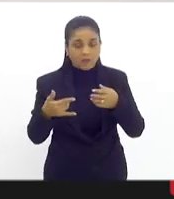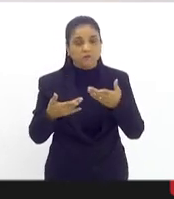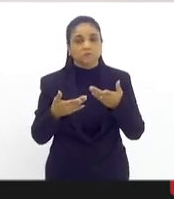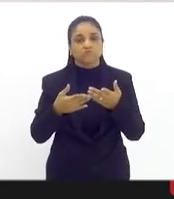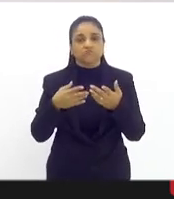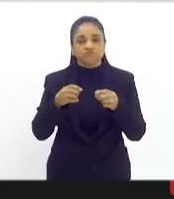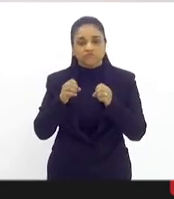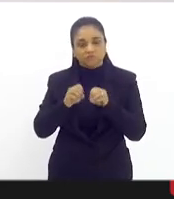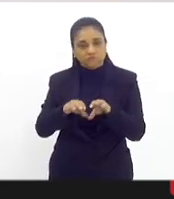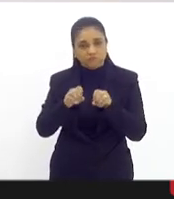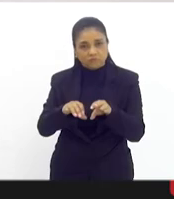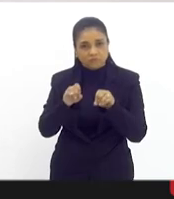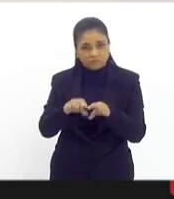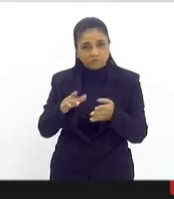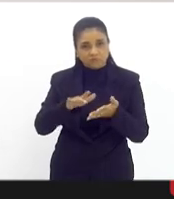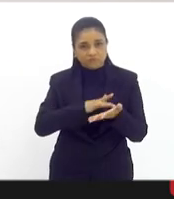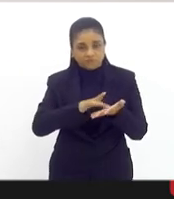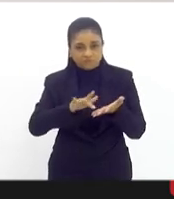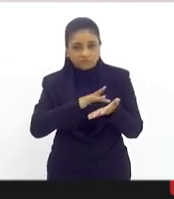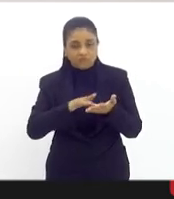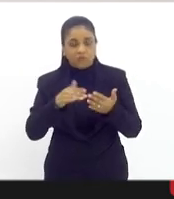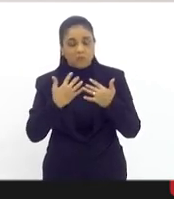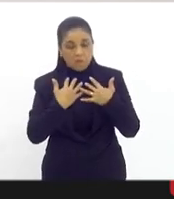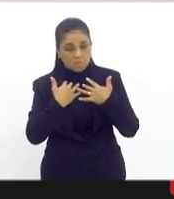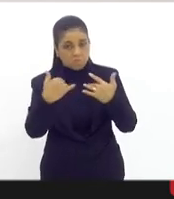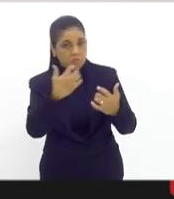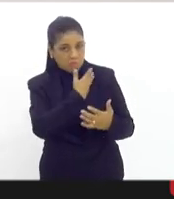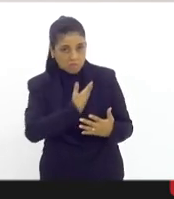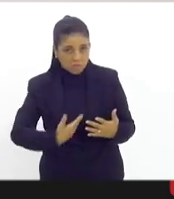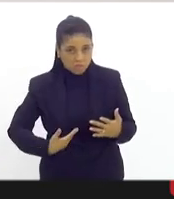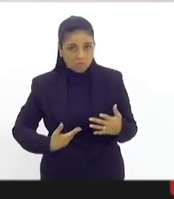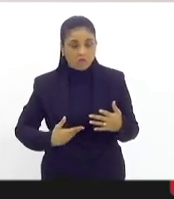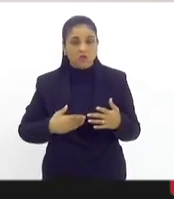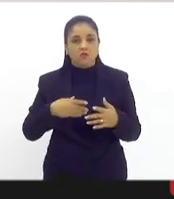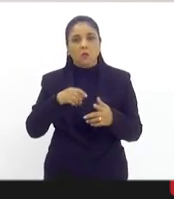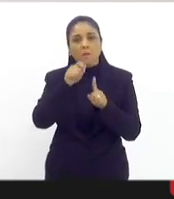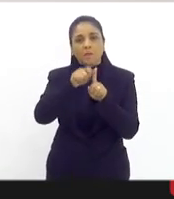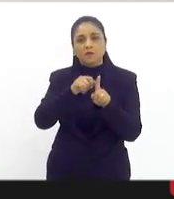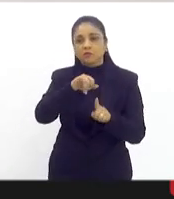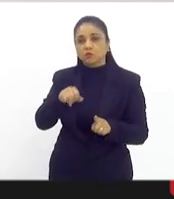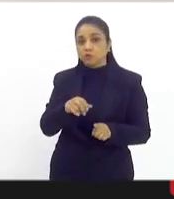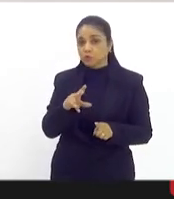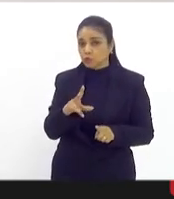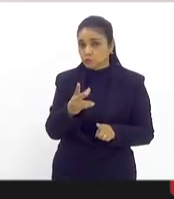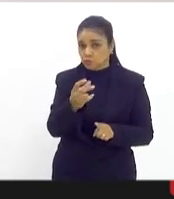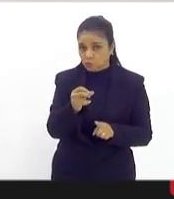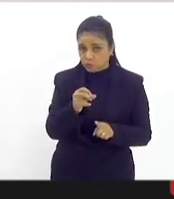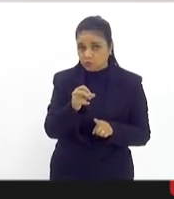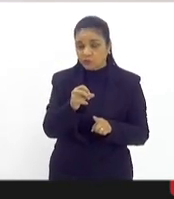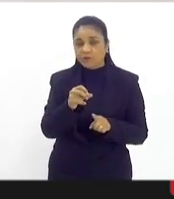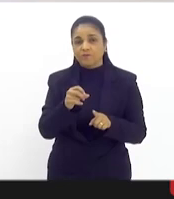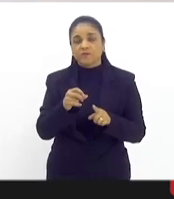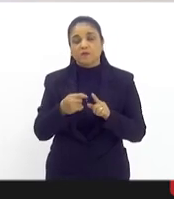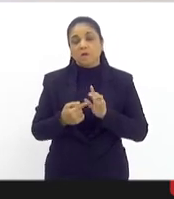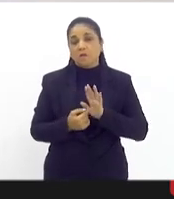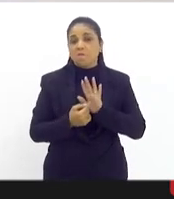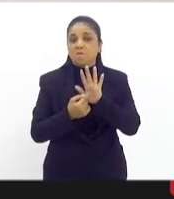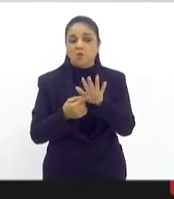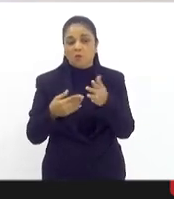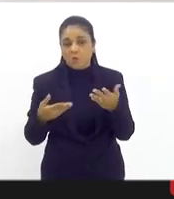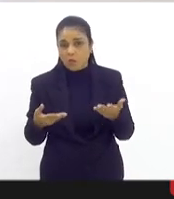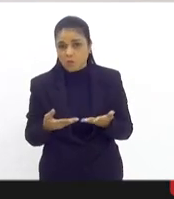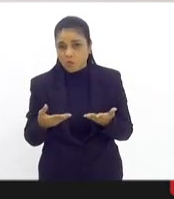educação midiática, para consulta e audiência pública. Nós vamos fazer uma audiência aí no mês de junho. E acho que eu queria trazer aqui